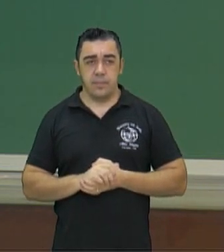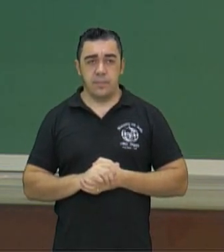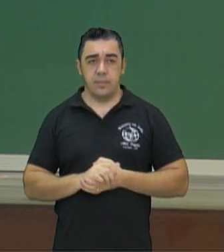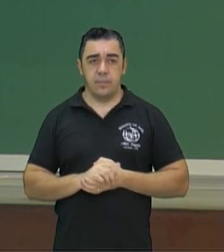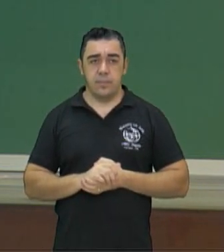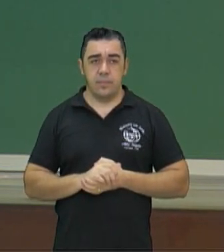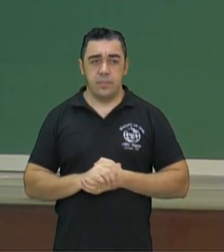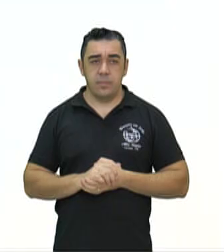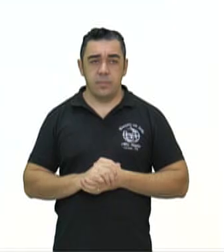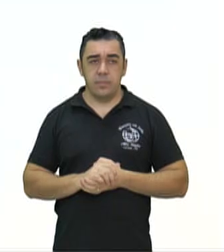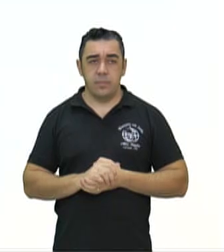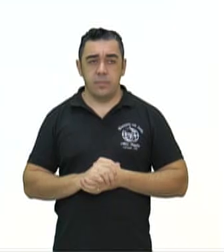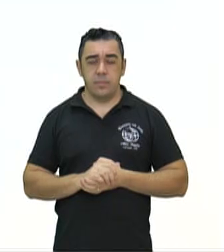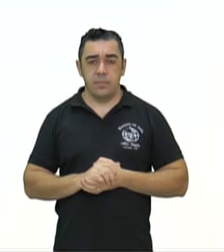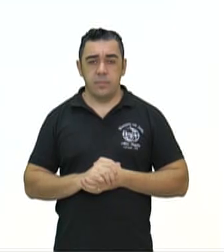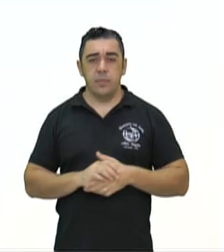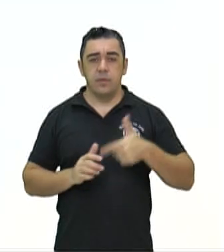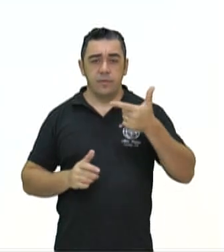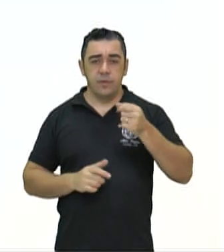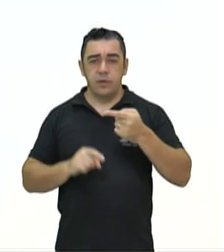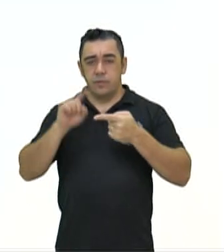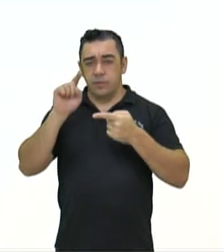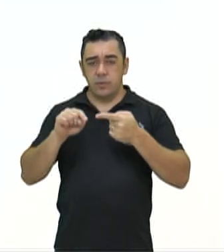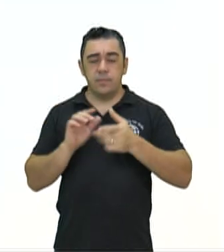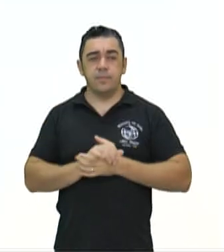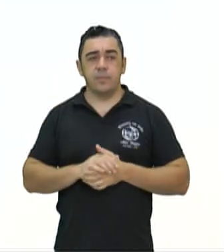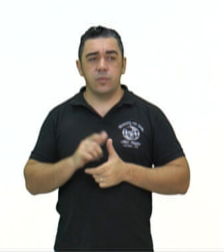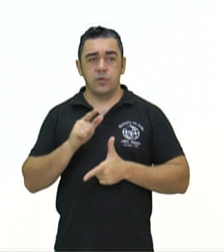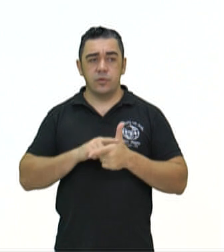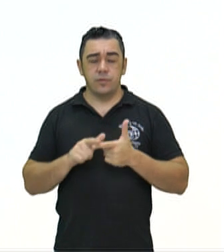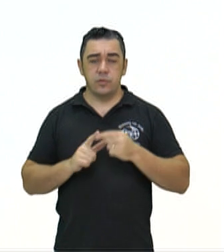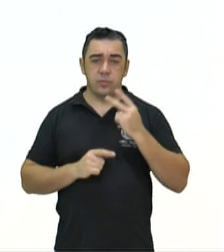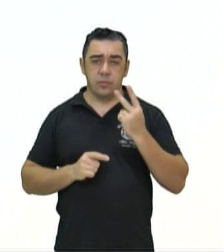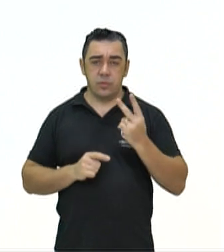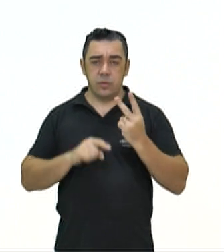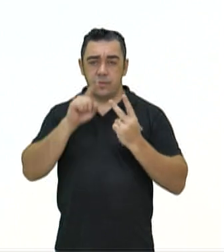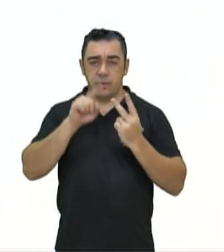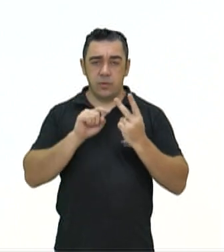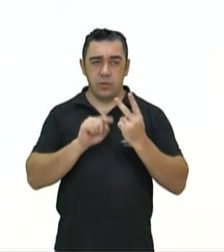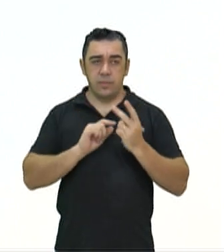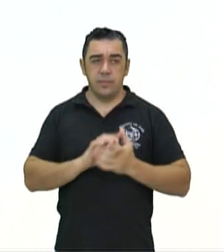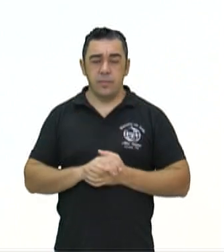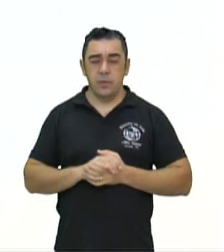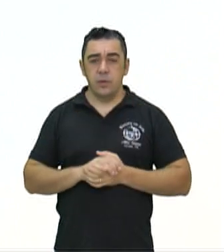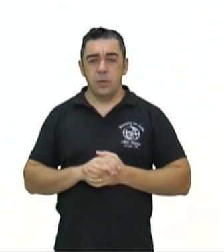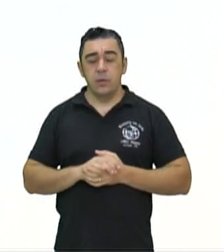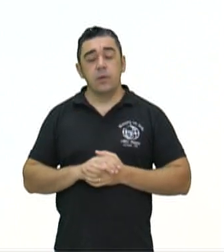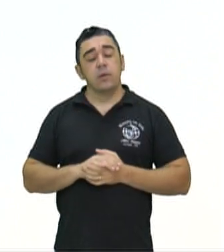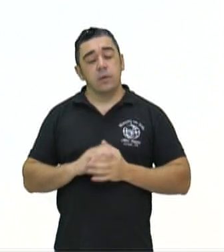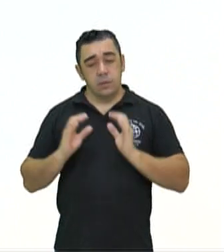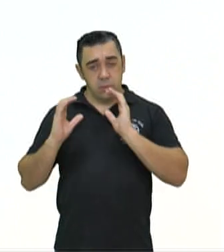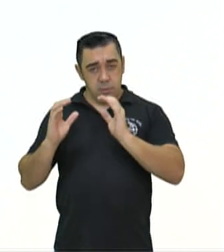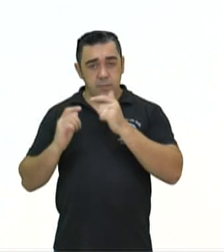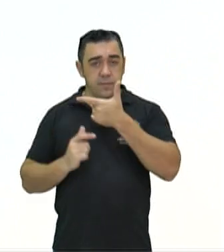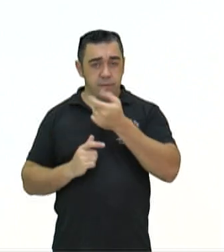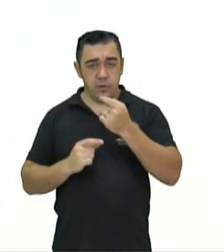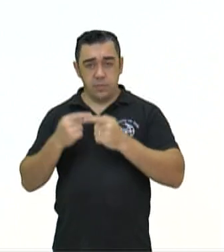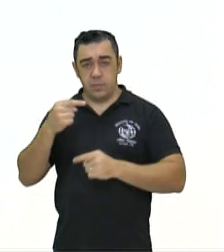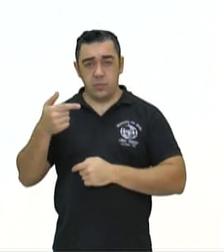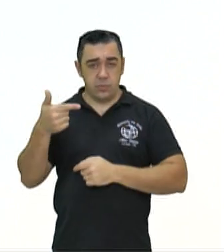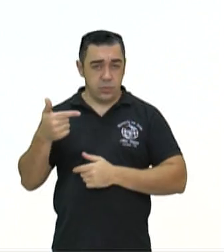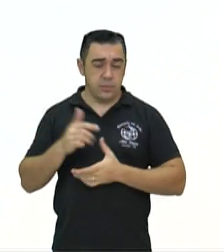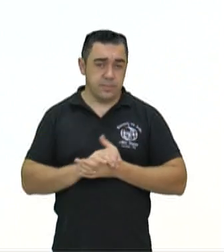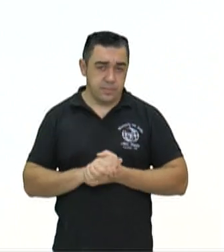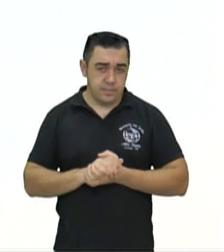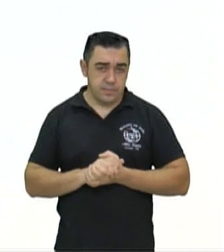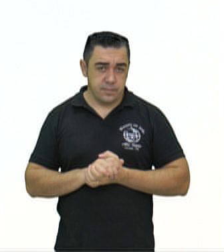lá. 20 fatorial dividido por 2 fatorial multiplicado por 20